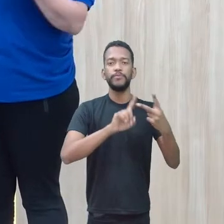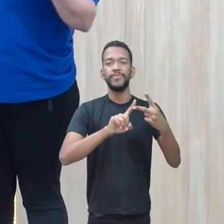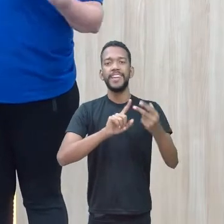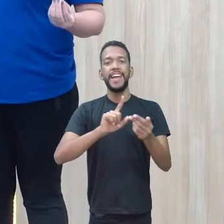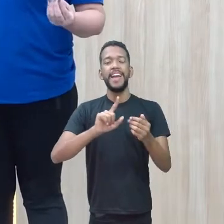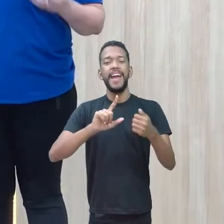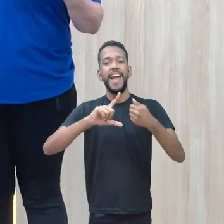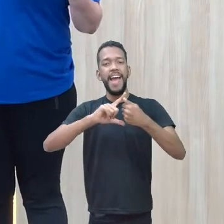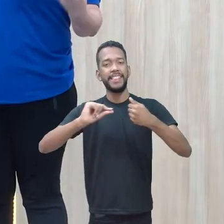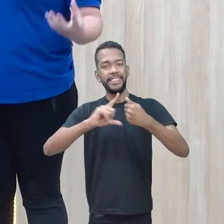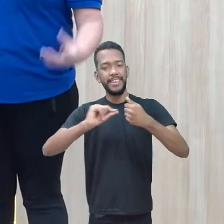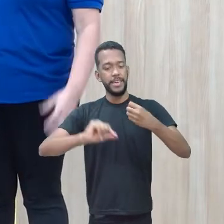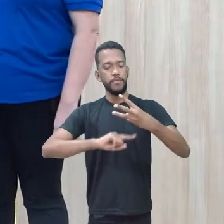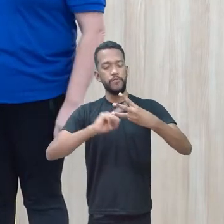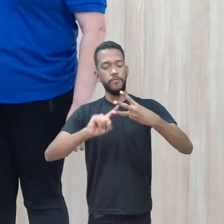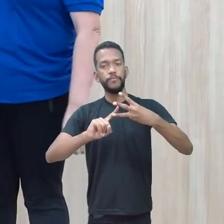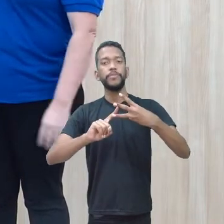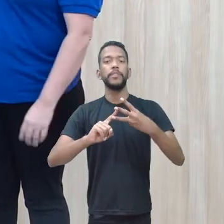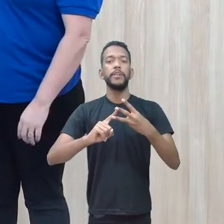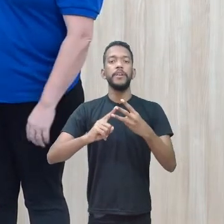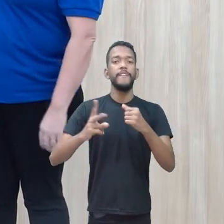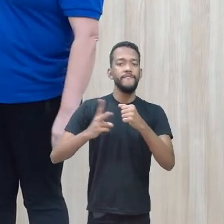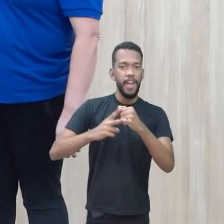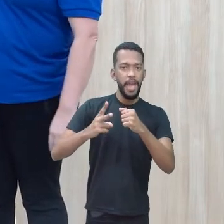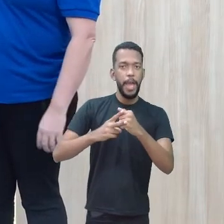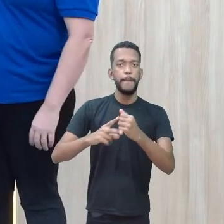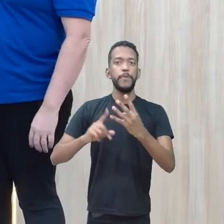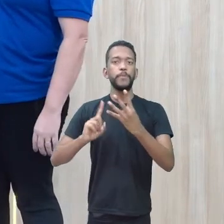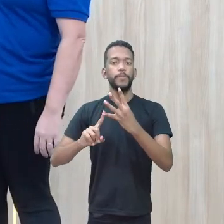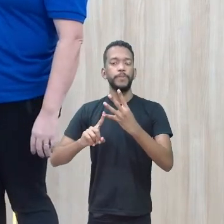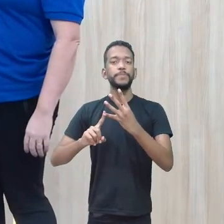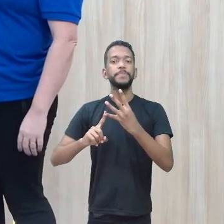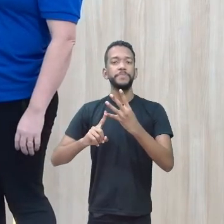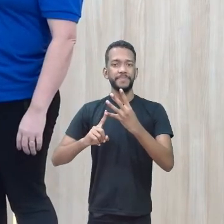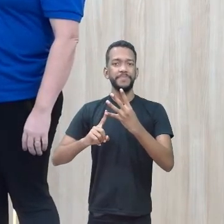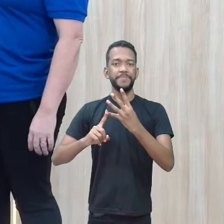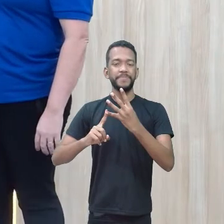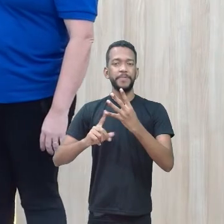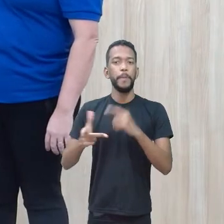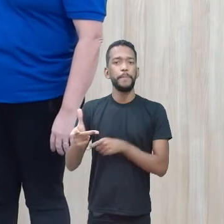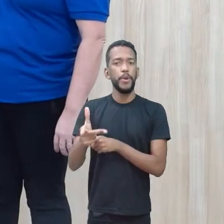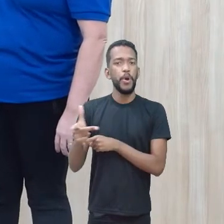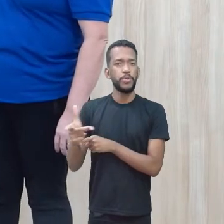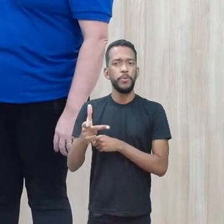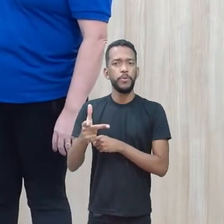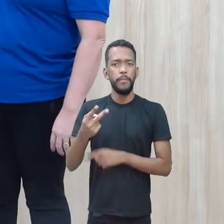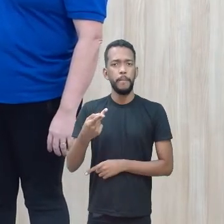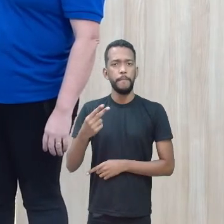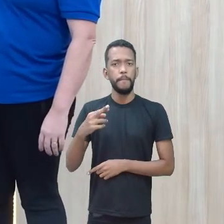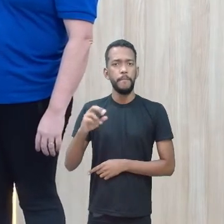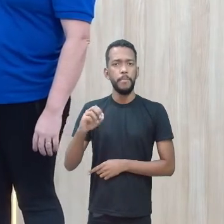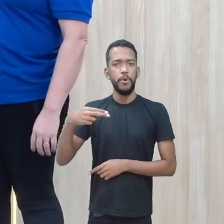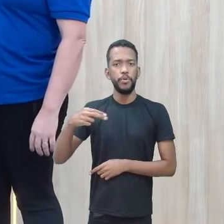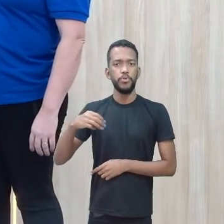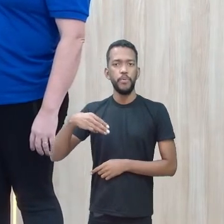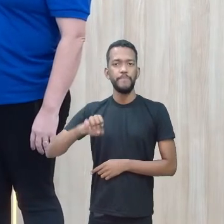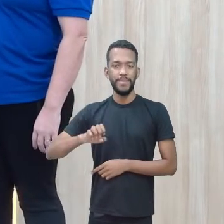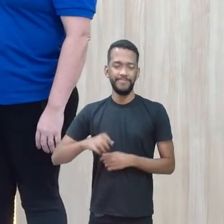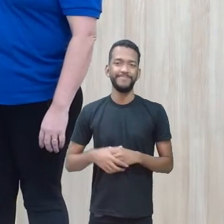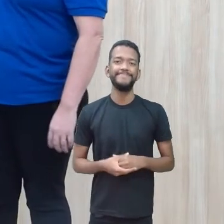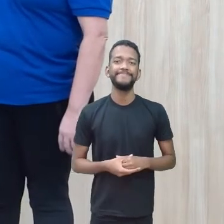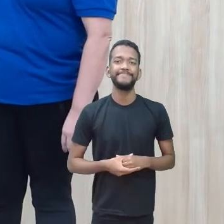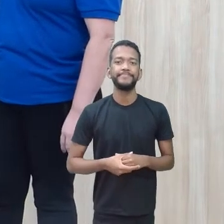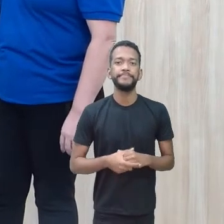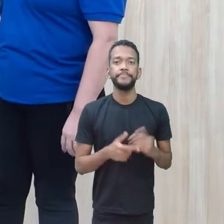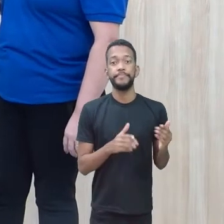se é um verbo, um pronome. E quando vemos o conceito